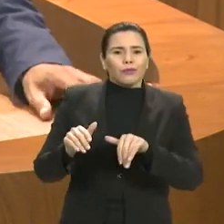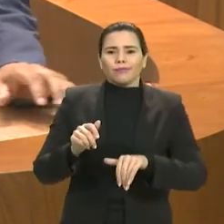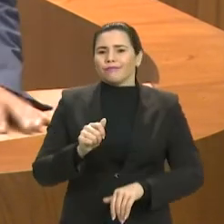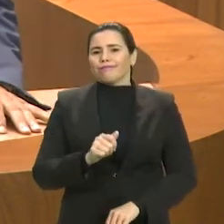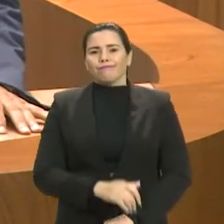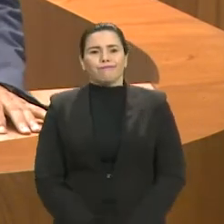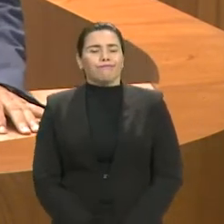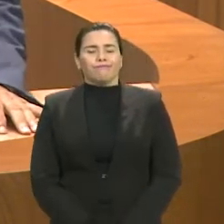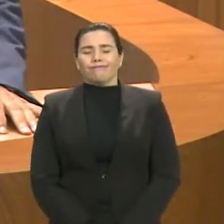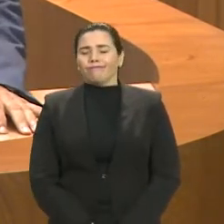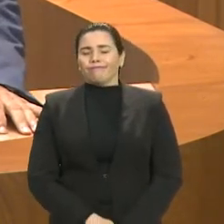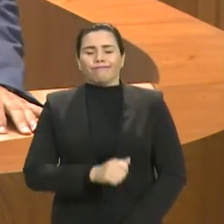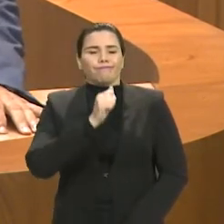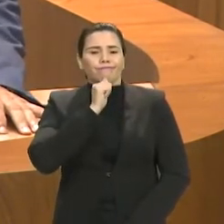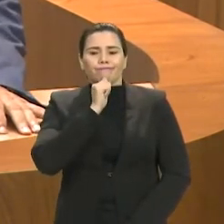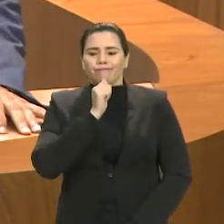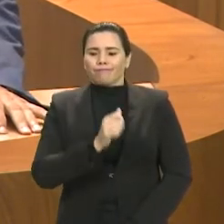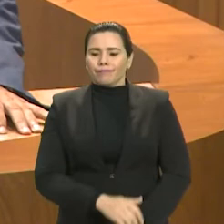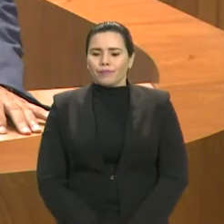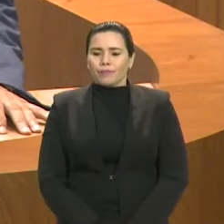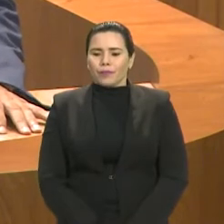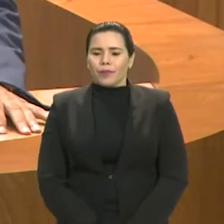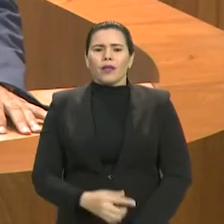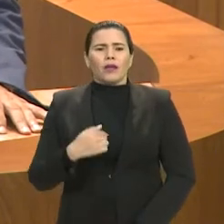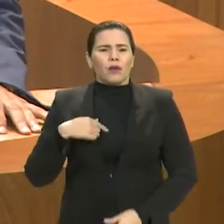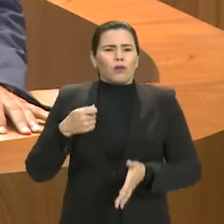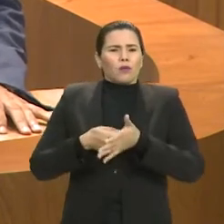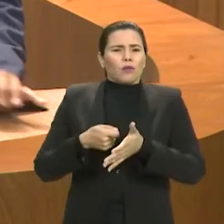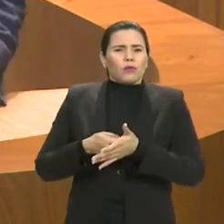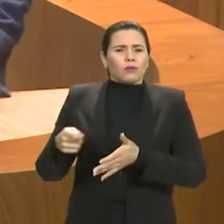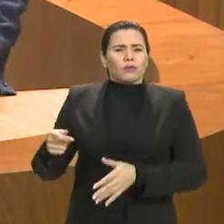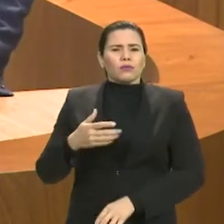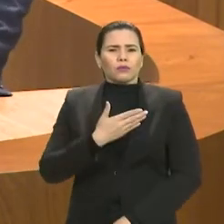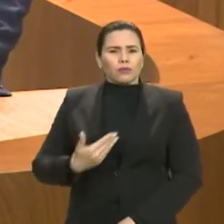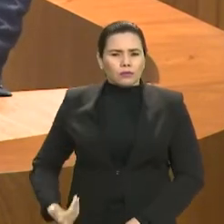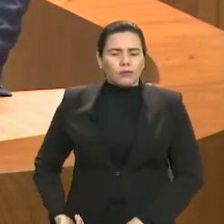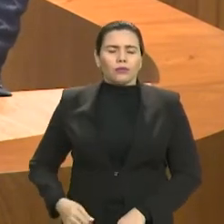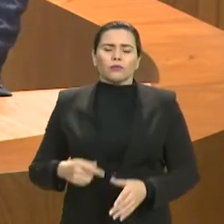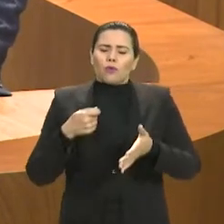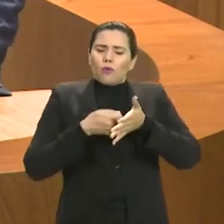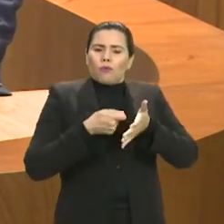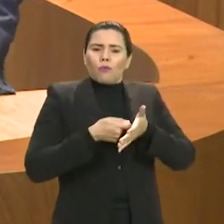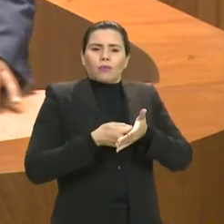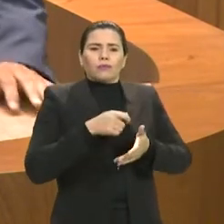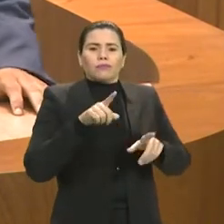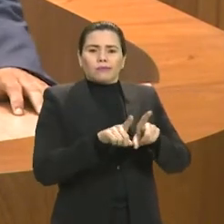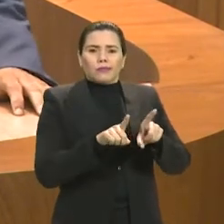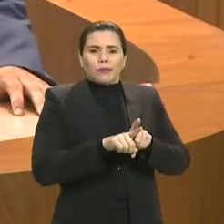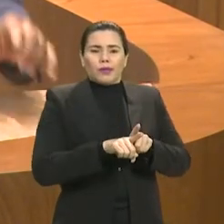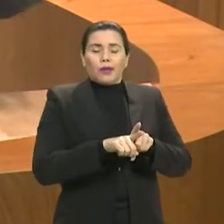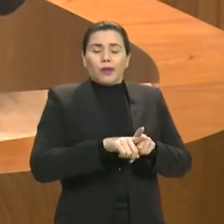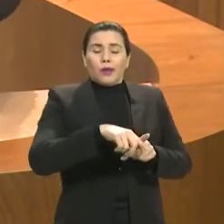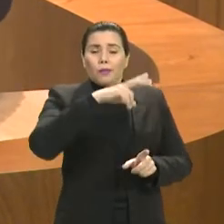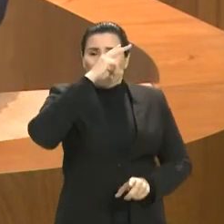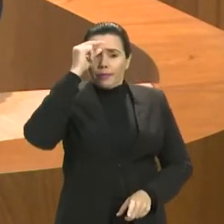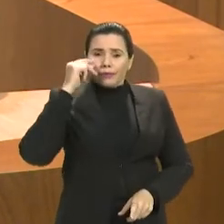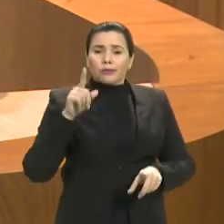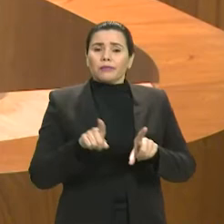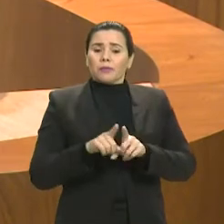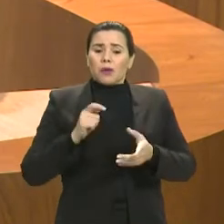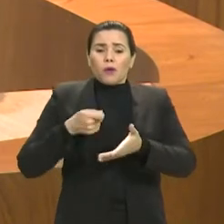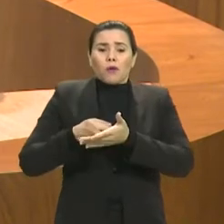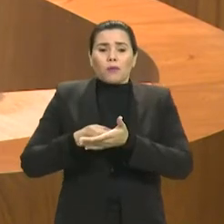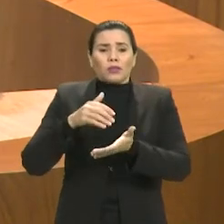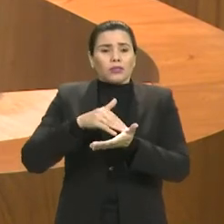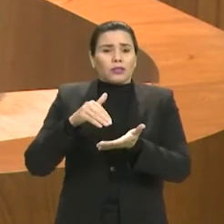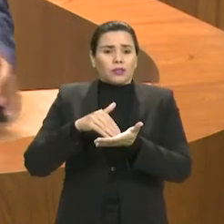e municipais, cobrando do governo do Estado e dos prefeitos, dos secretários de educação, o único deputado